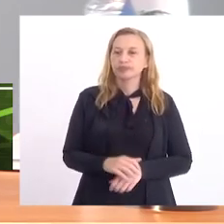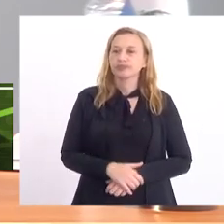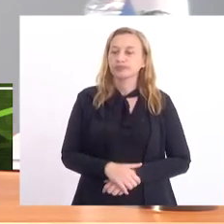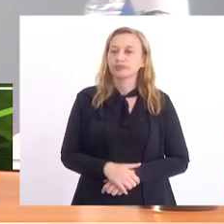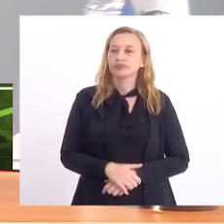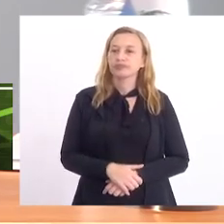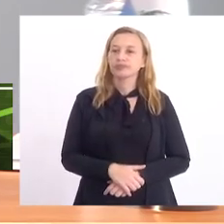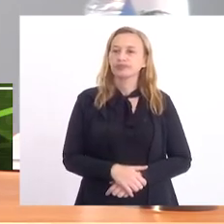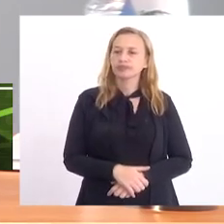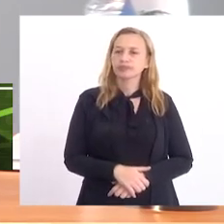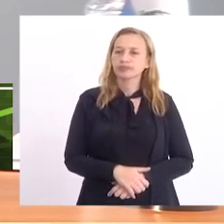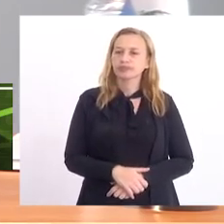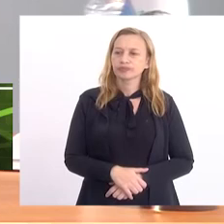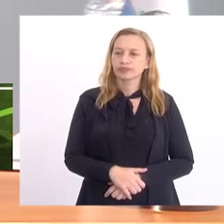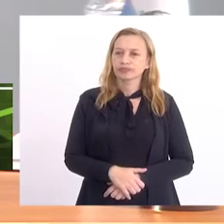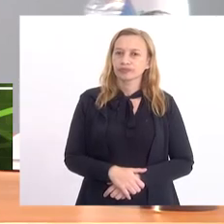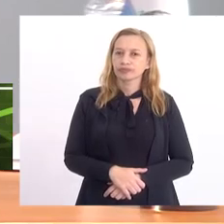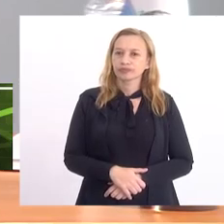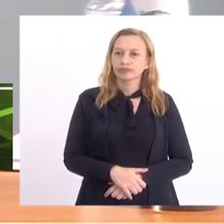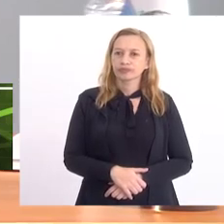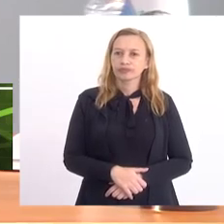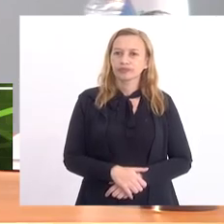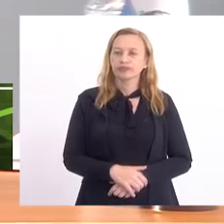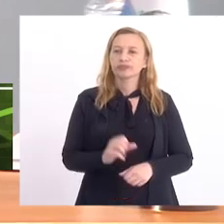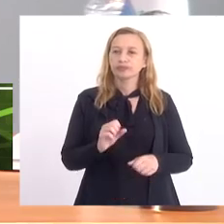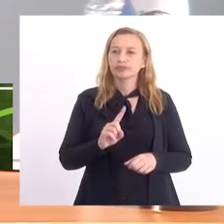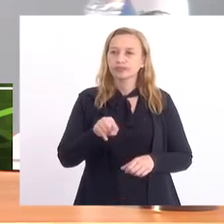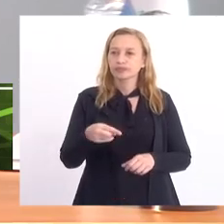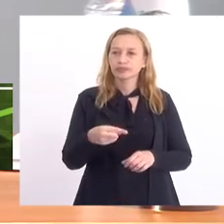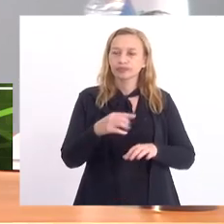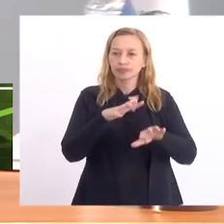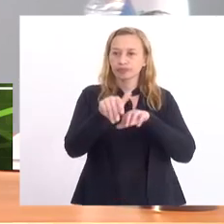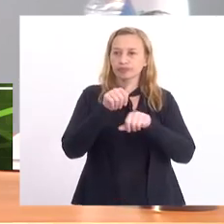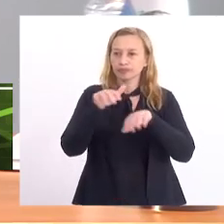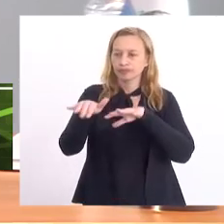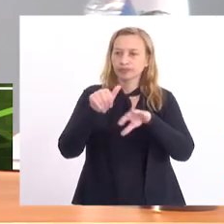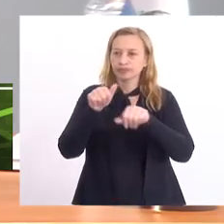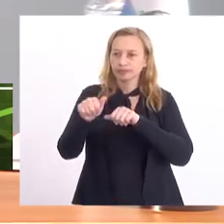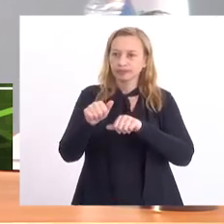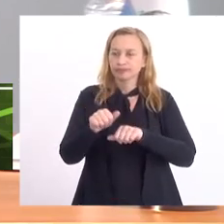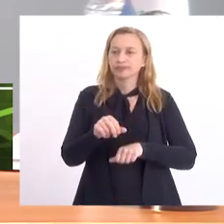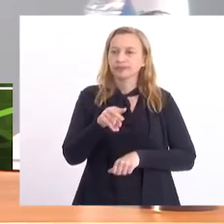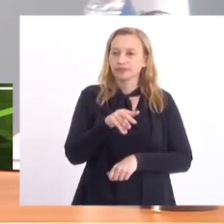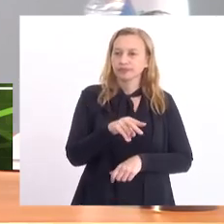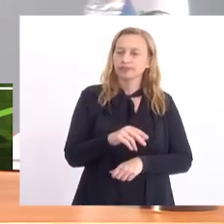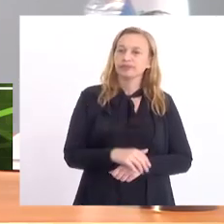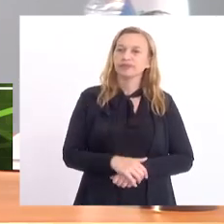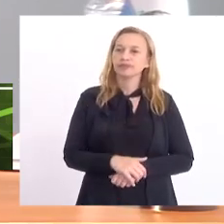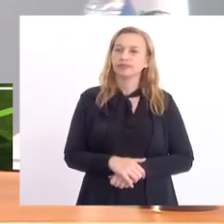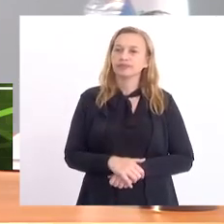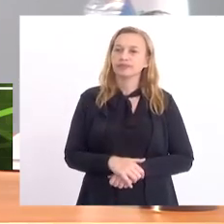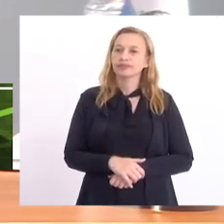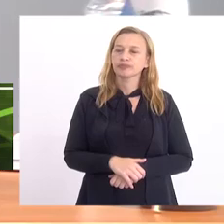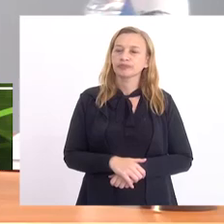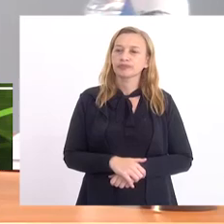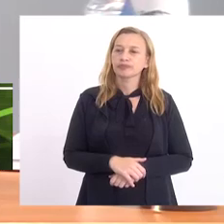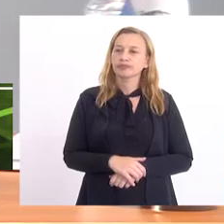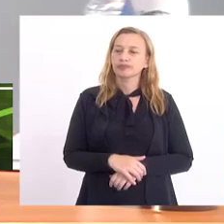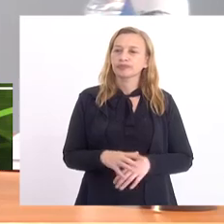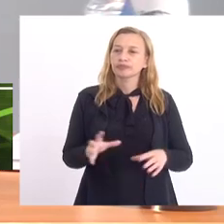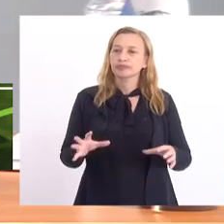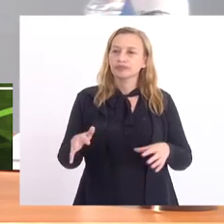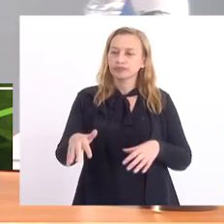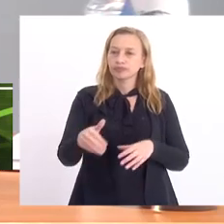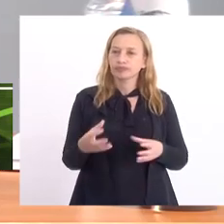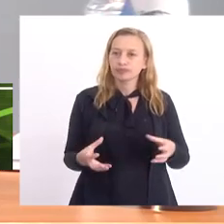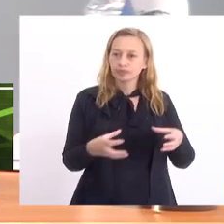esse processo. Feito esse chamamento, a gente vai trazer, né, esse grupo para os quadros